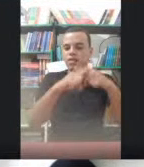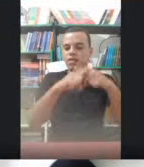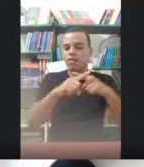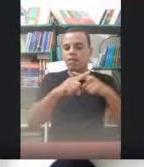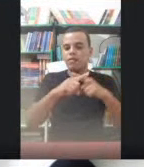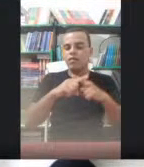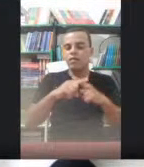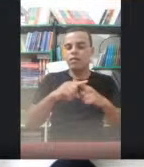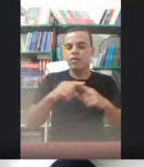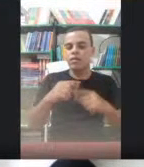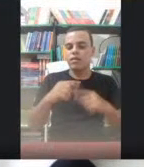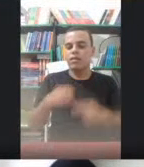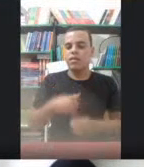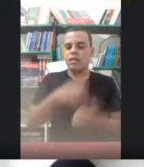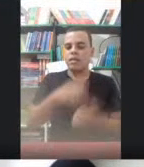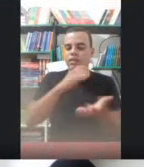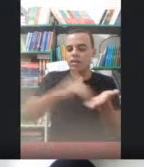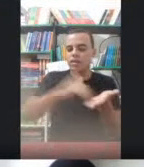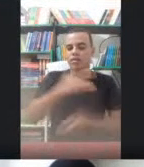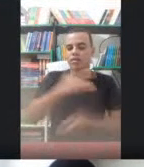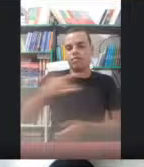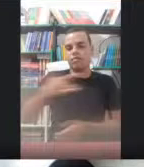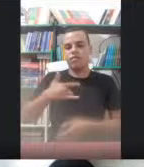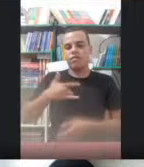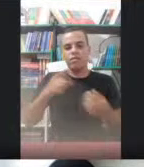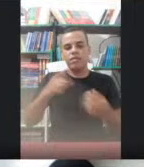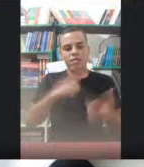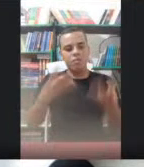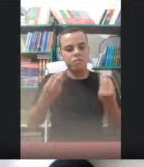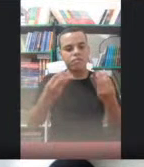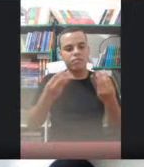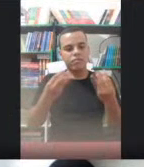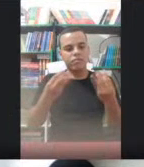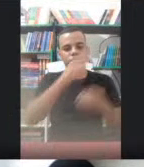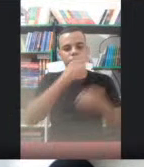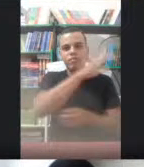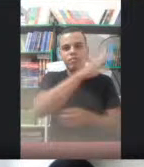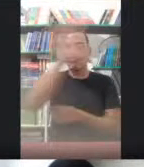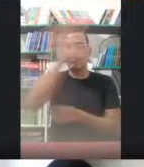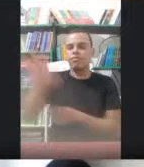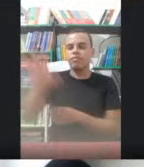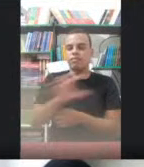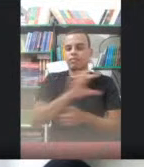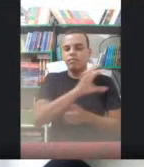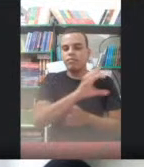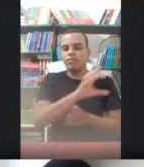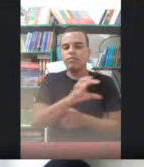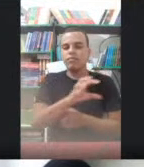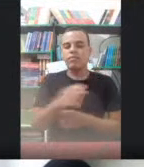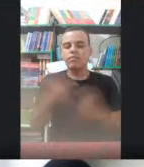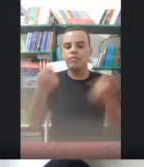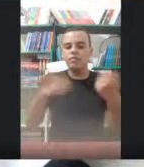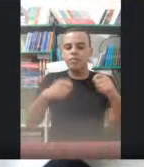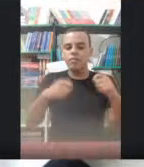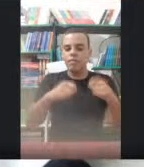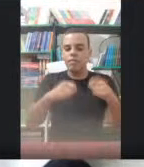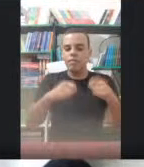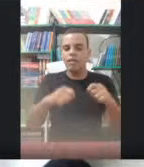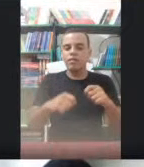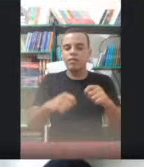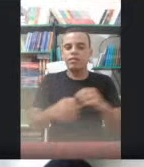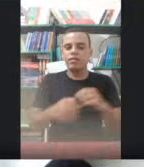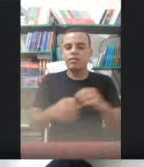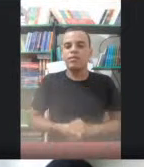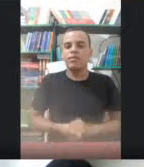vem enfrentando, sobretudo estimulando as equipes locais, seja com educação permanente, seja também com as questões